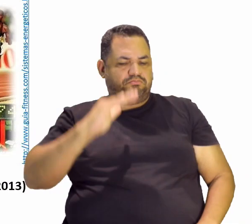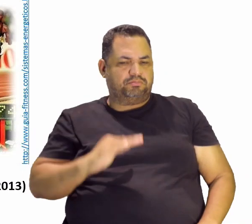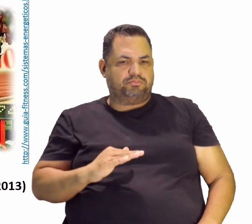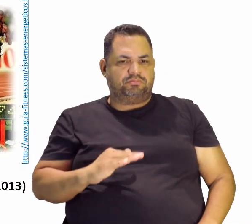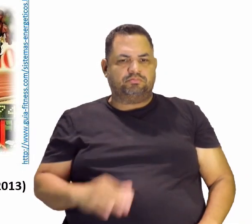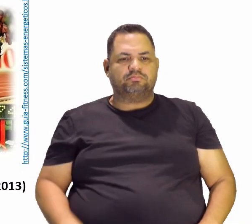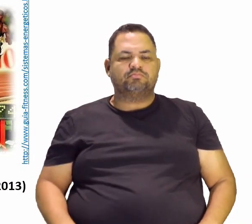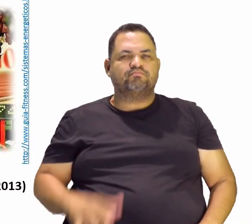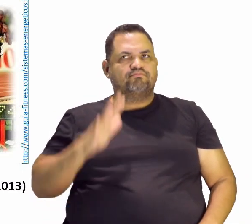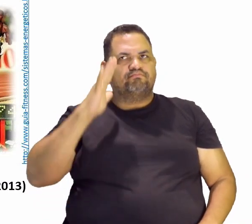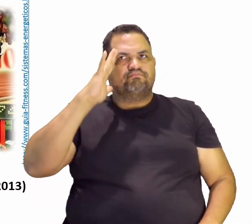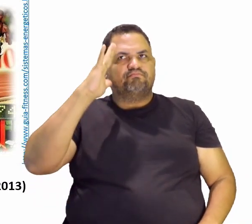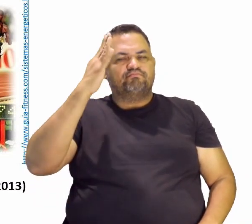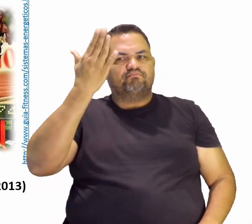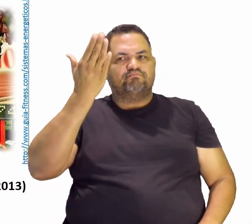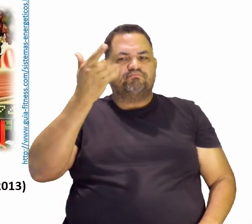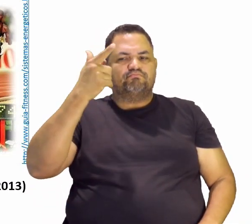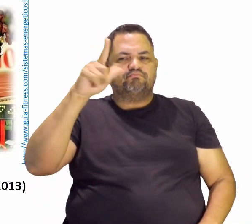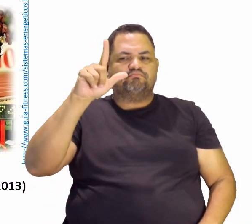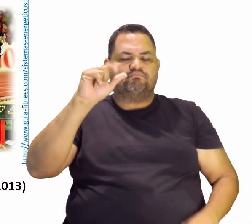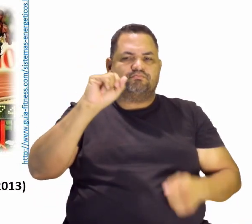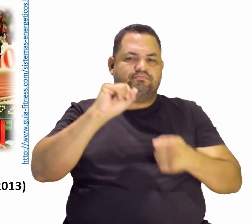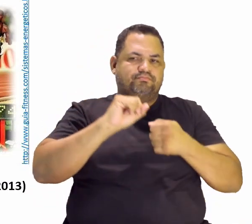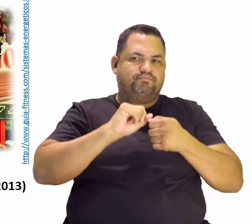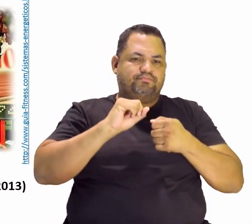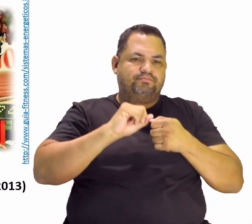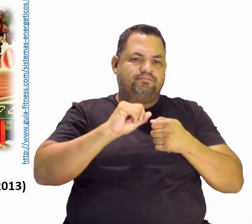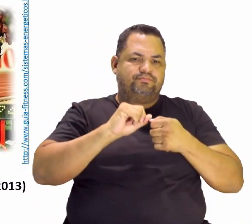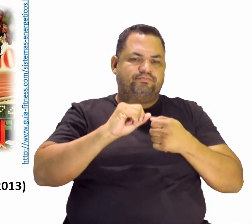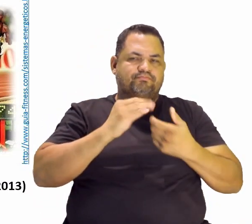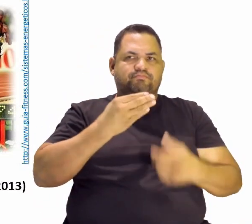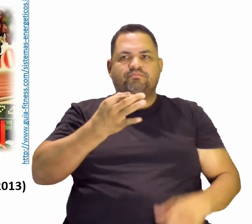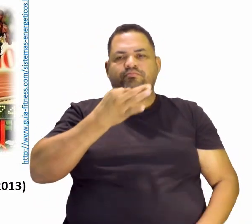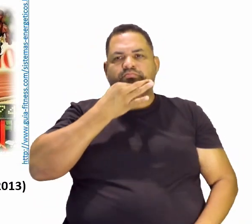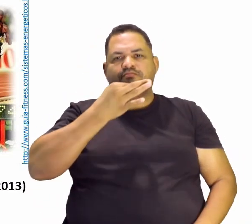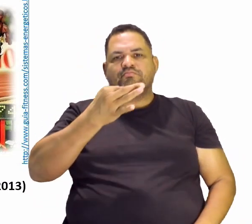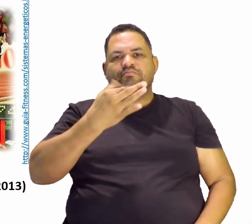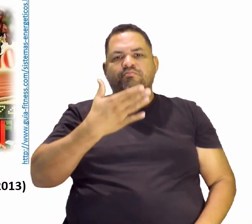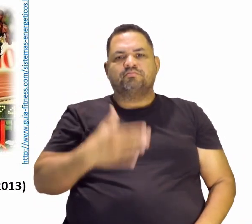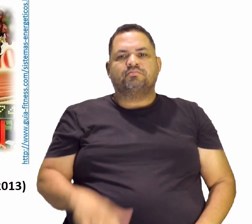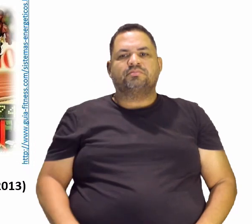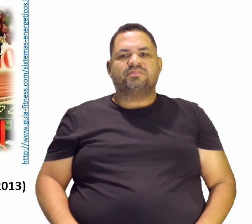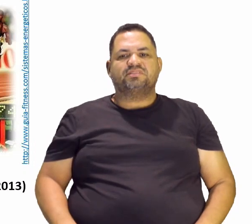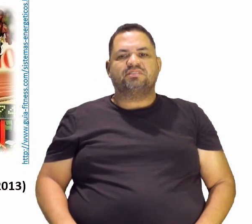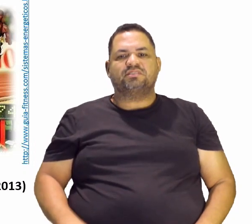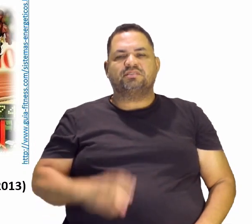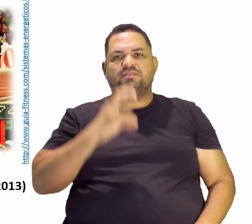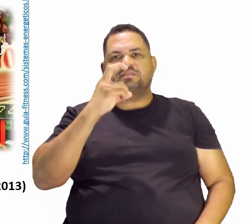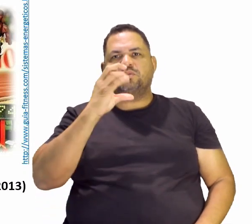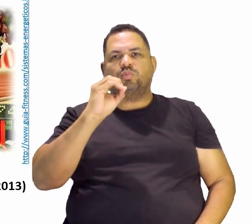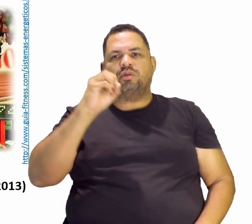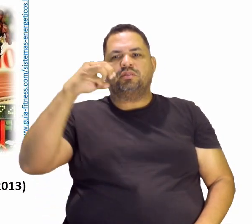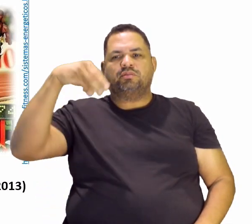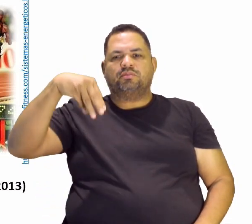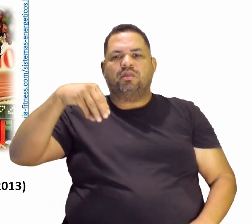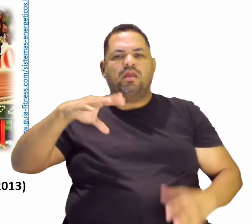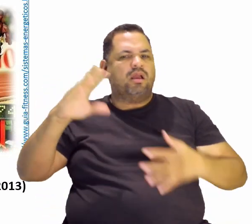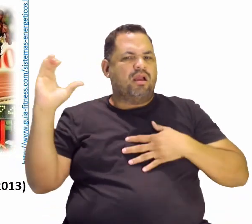Imagina se você conseguiria realizar, vamos supor que 50 minutos de forma